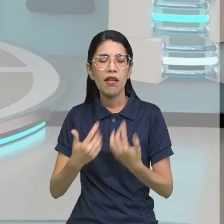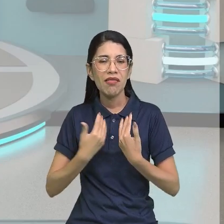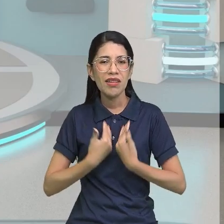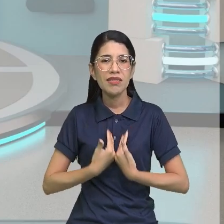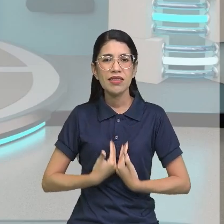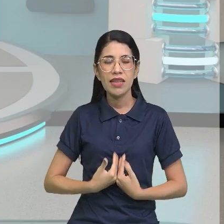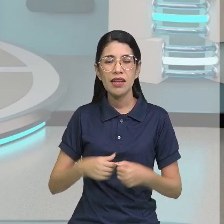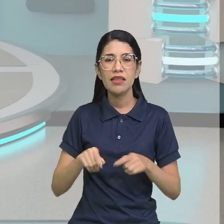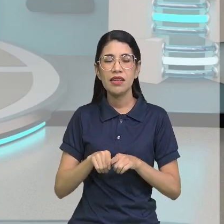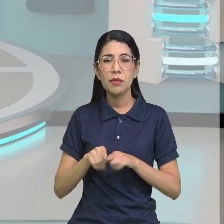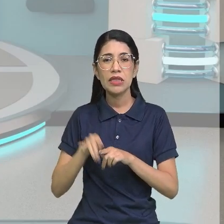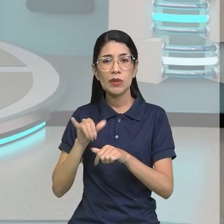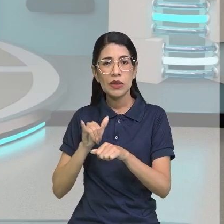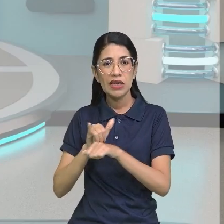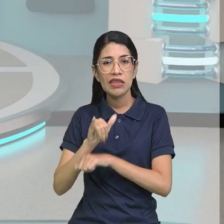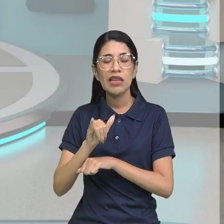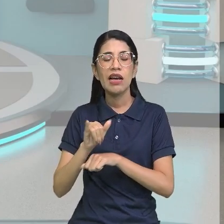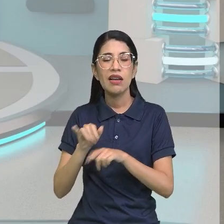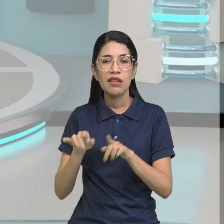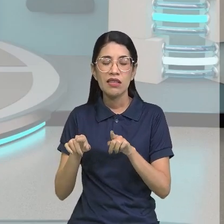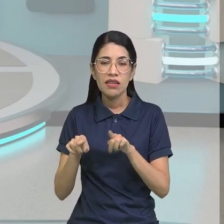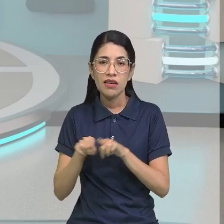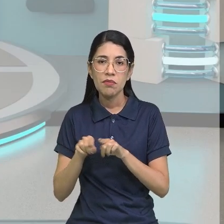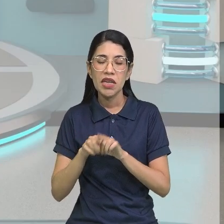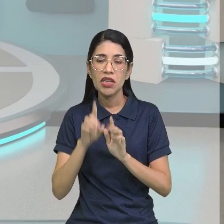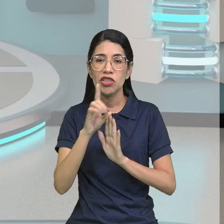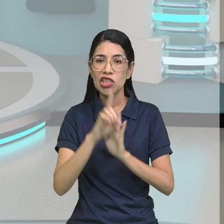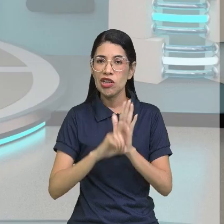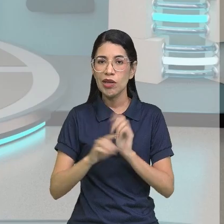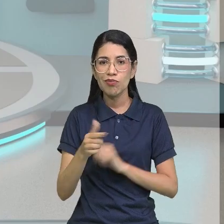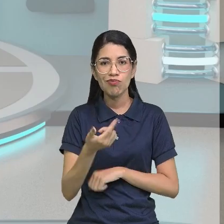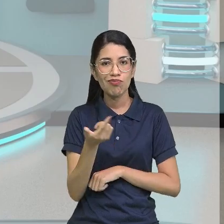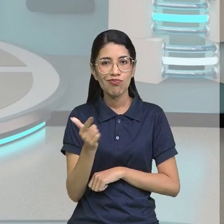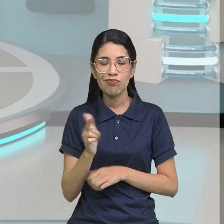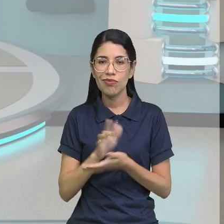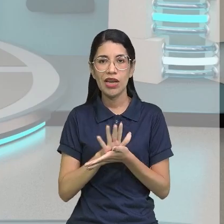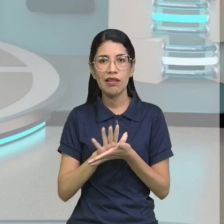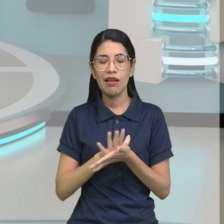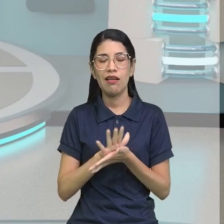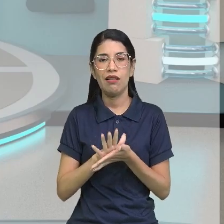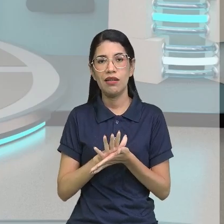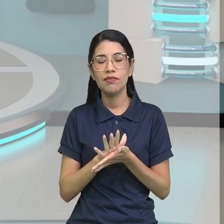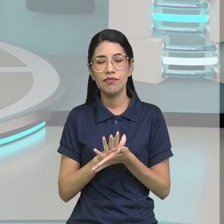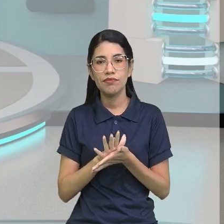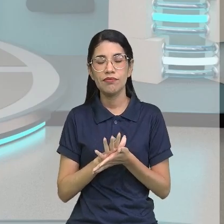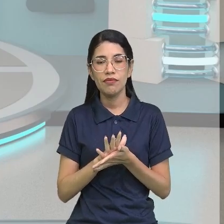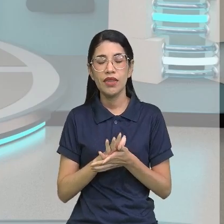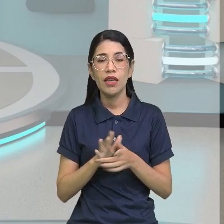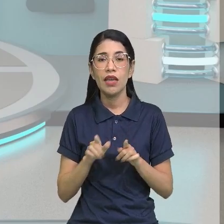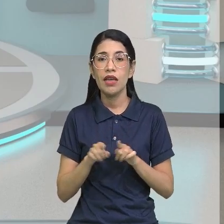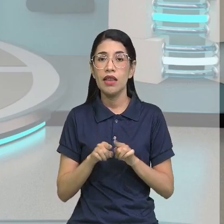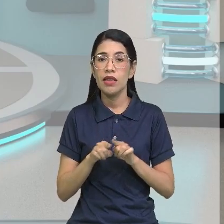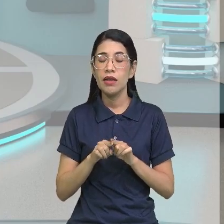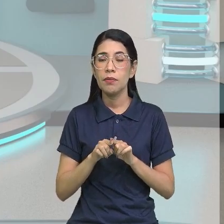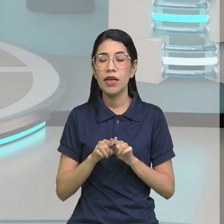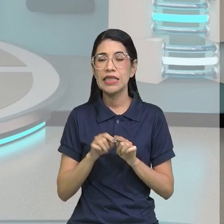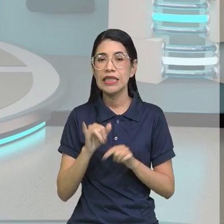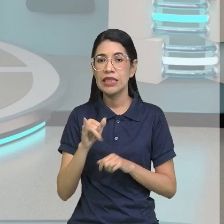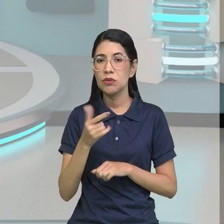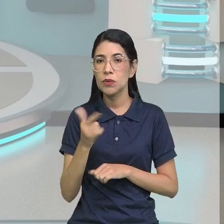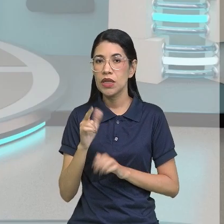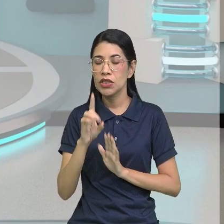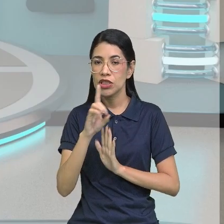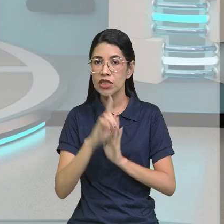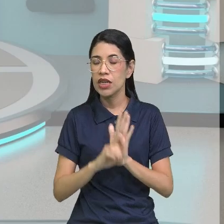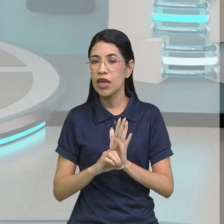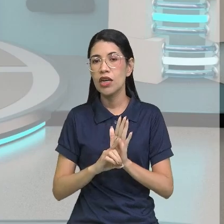são exploradas, que não têm direito. Percebam aí que elas não têm direito, e ao passo que não têm direito, elas não